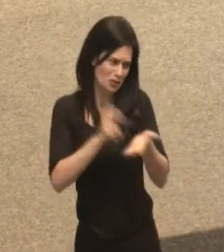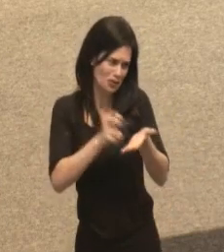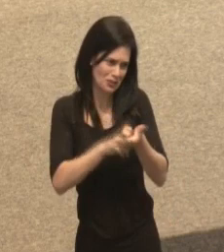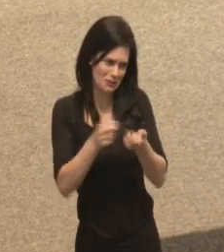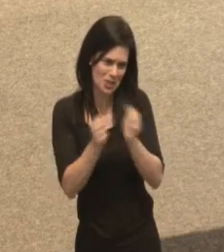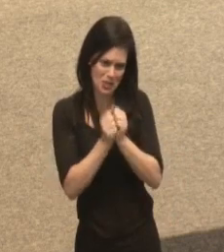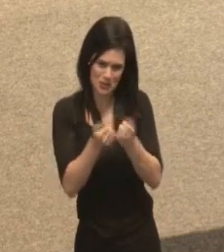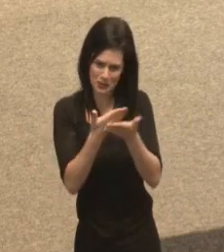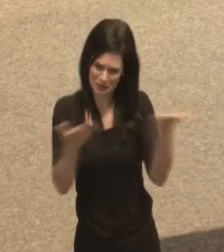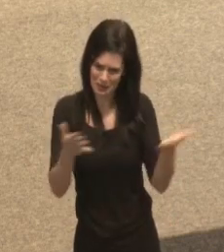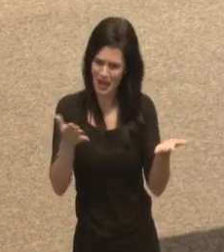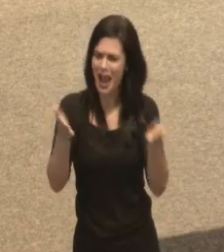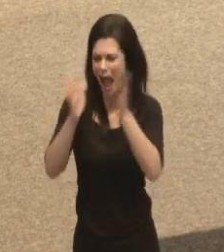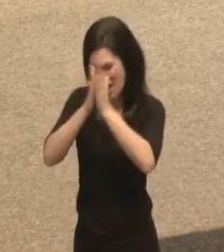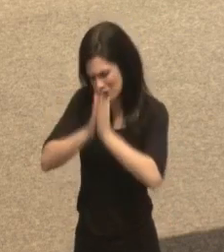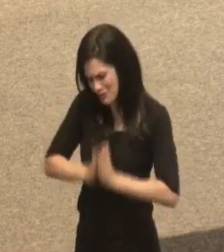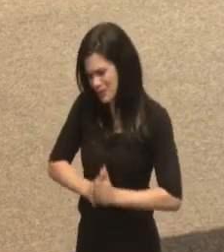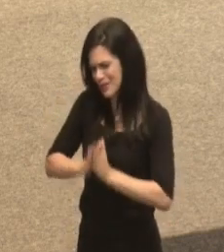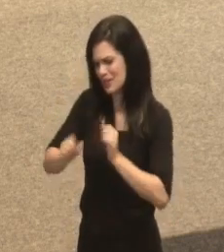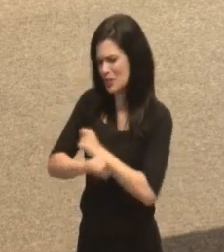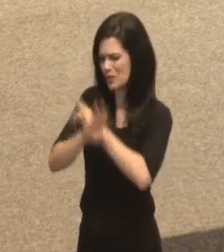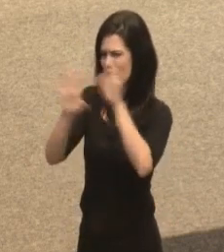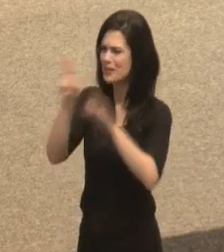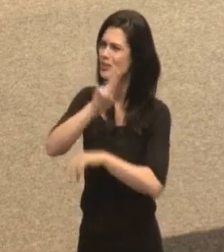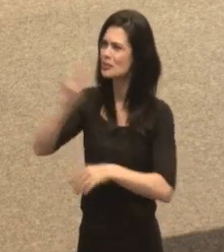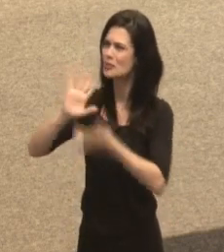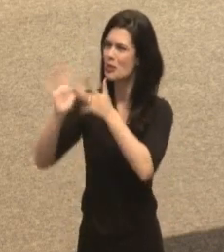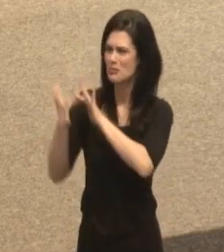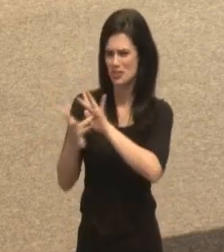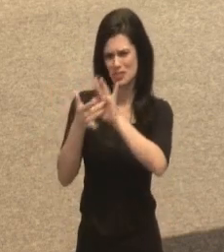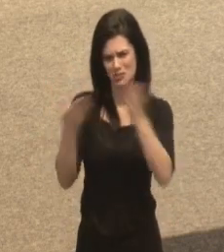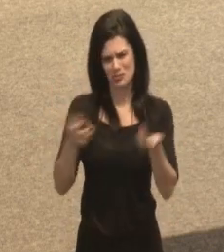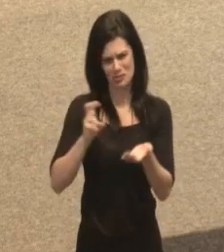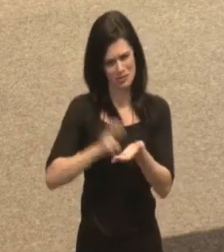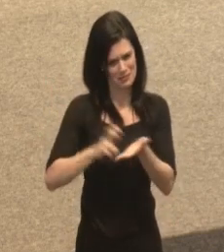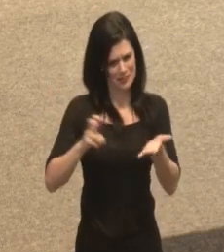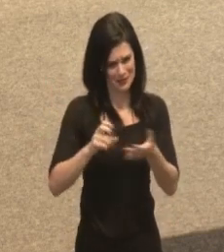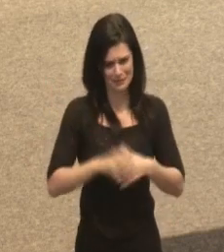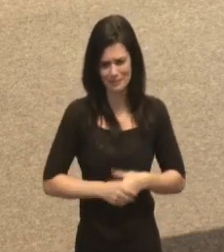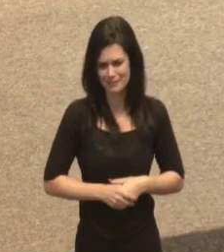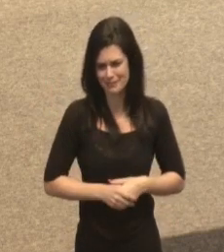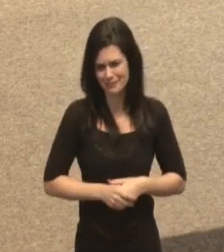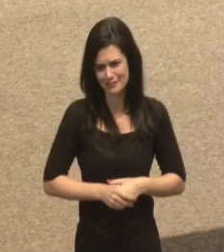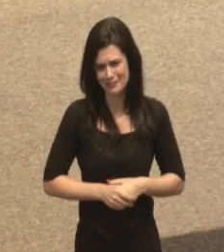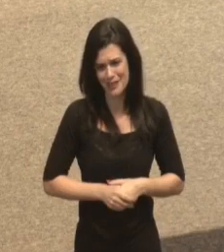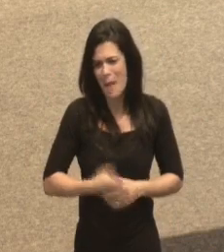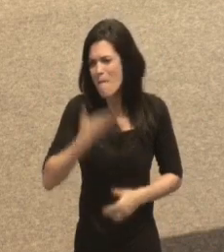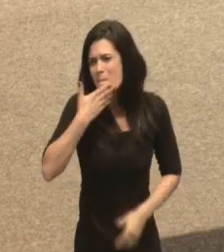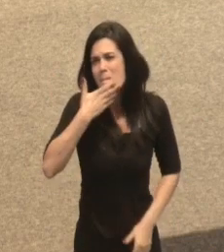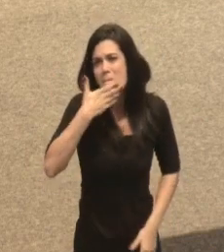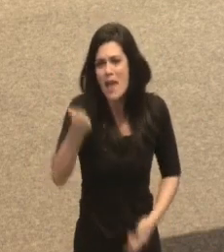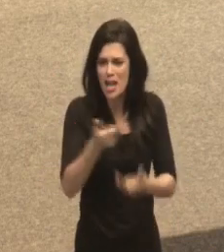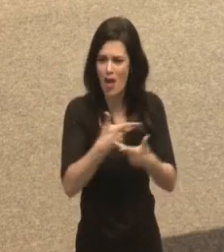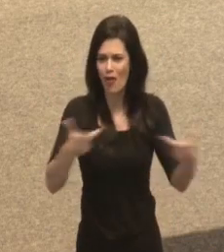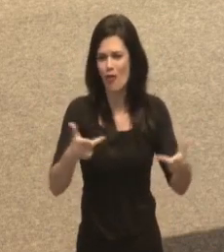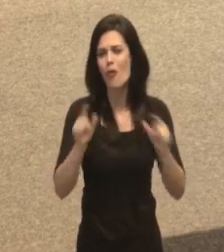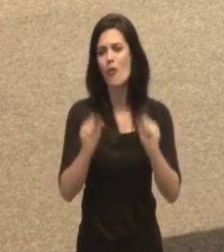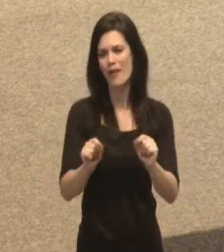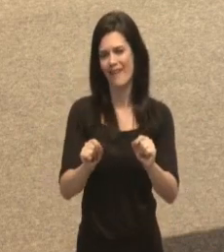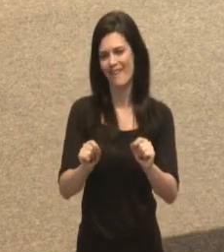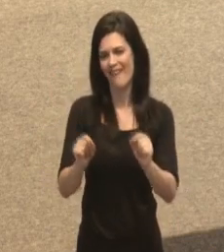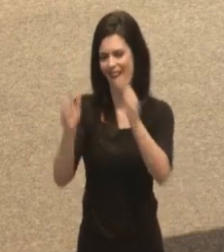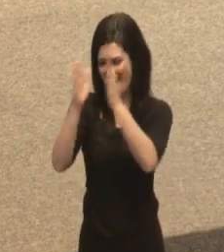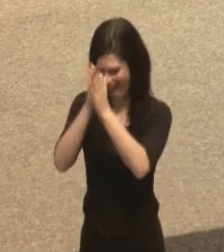irmãos adorando e glorificando o nome do Senhor Jesus. Não tem coisa melhor do que adorar e